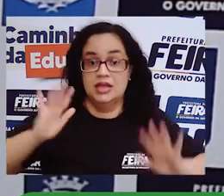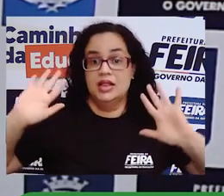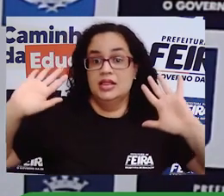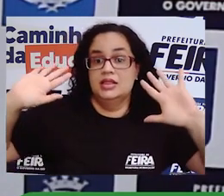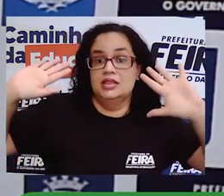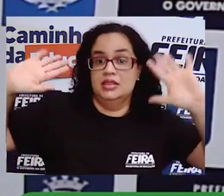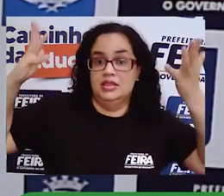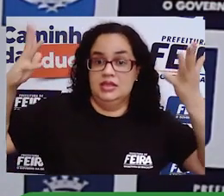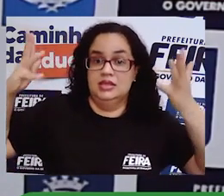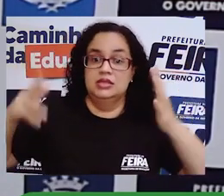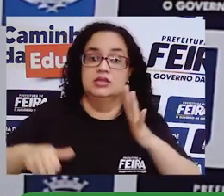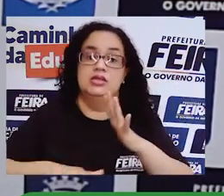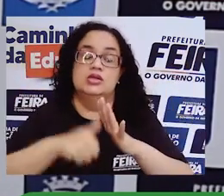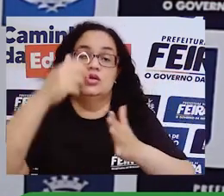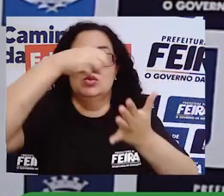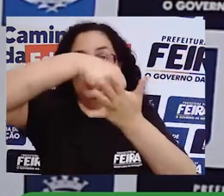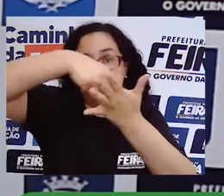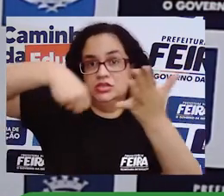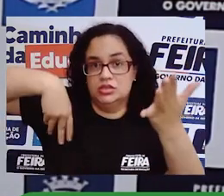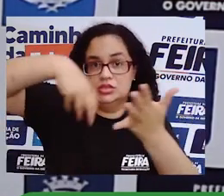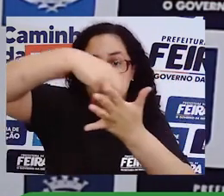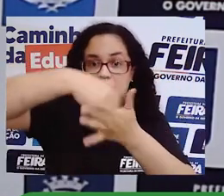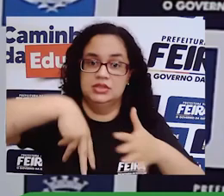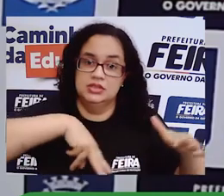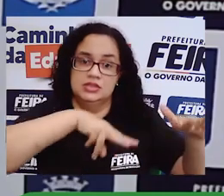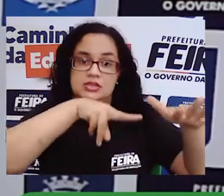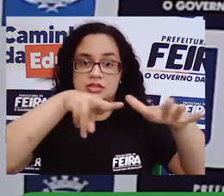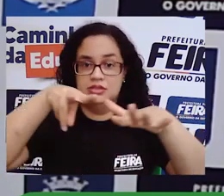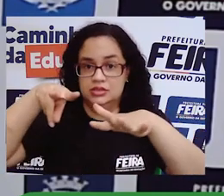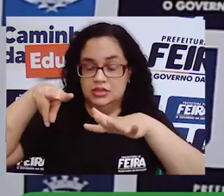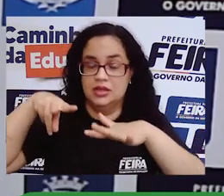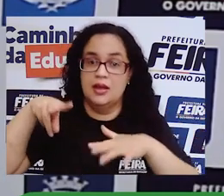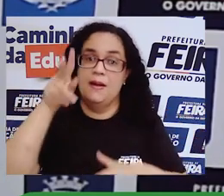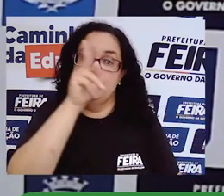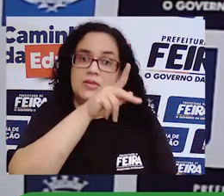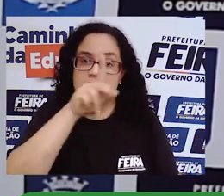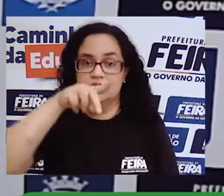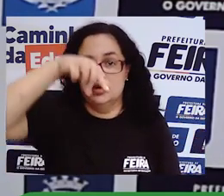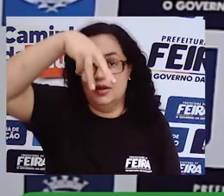iniciar mais uma semana de atividades e aulas aqui comigo para a Marcela.